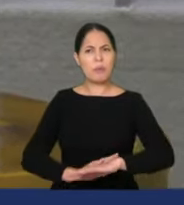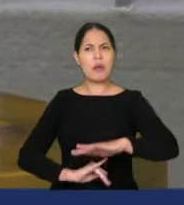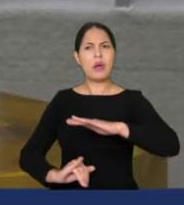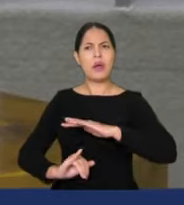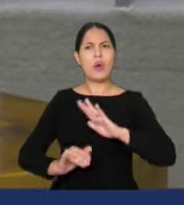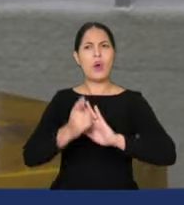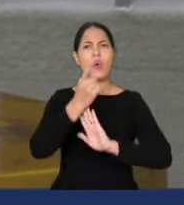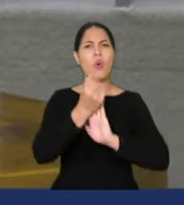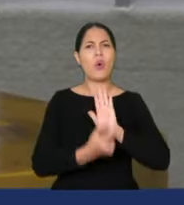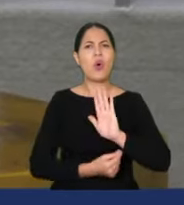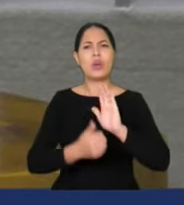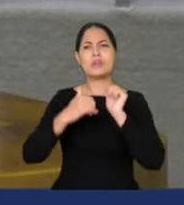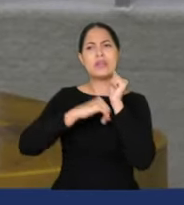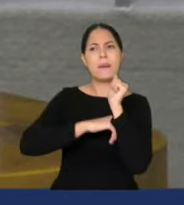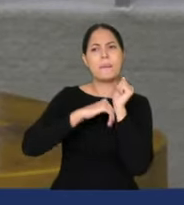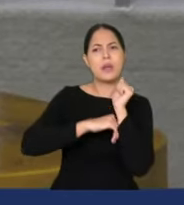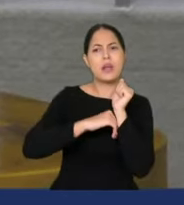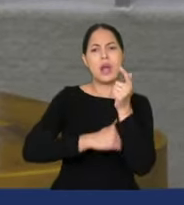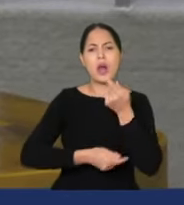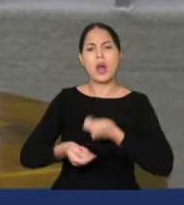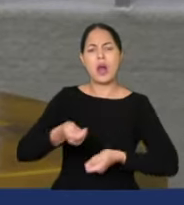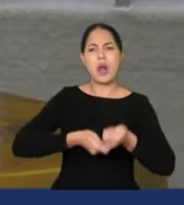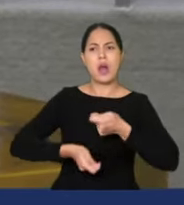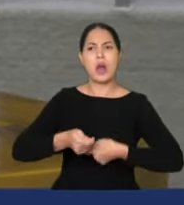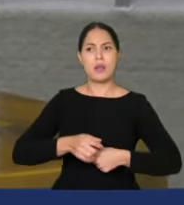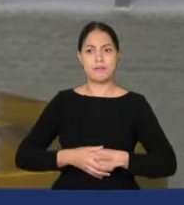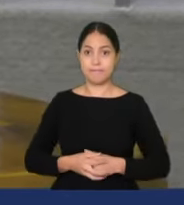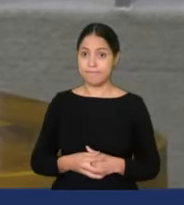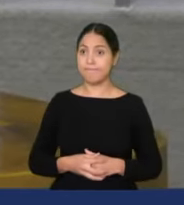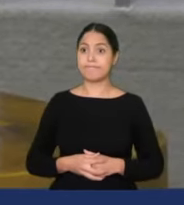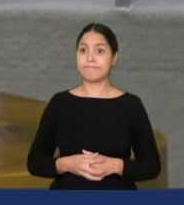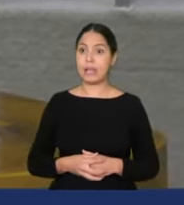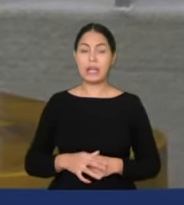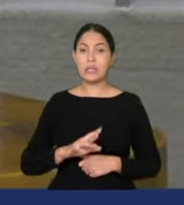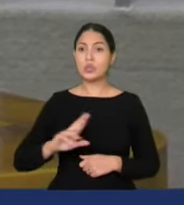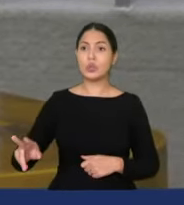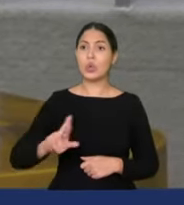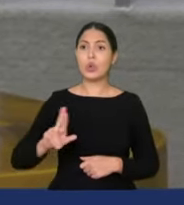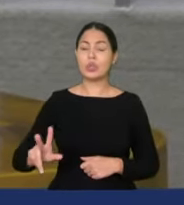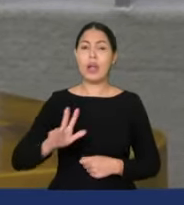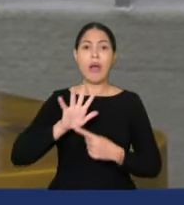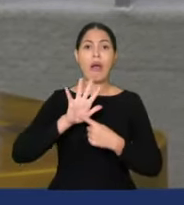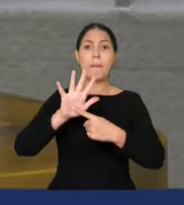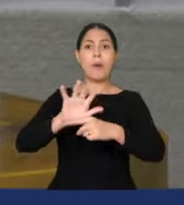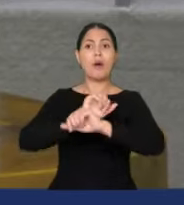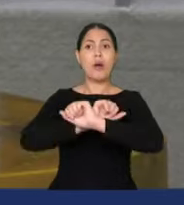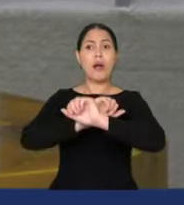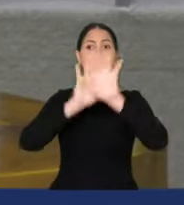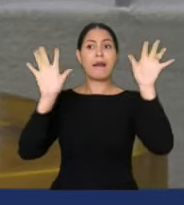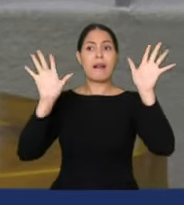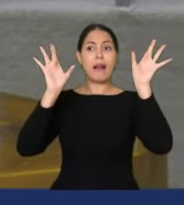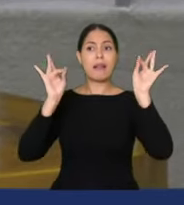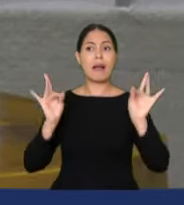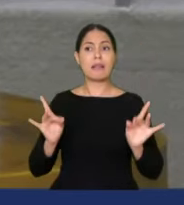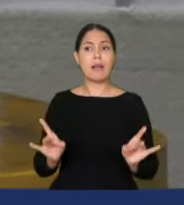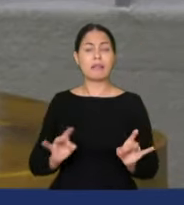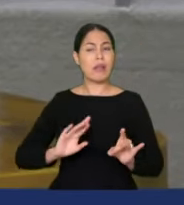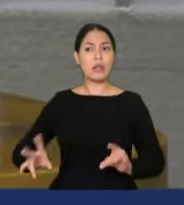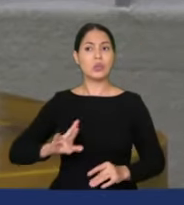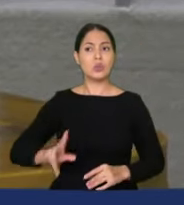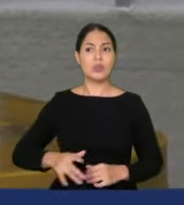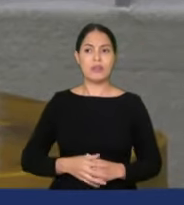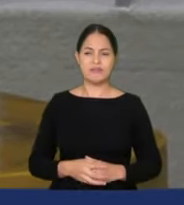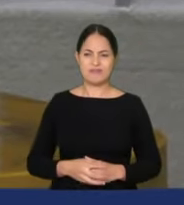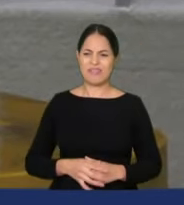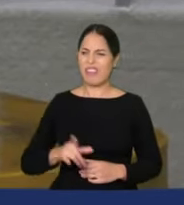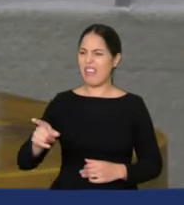orçamento secreto, sobre o qual não existe luzes. Essa história da carochinha